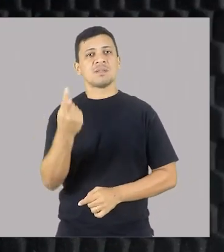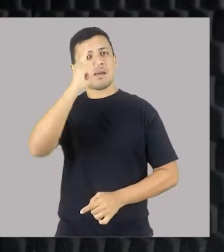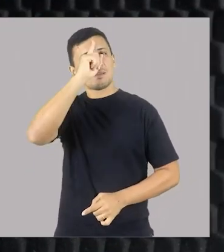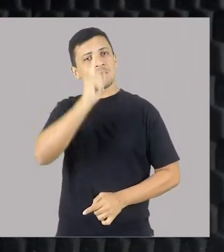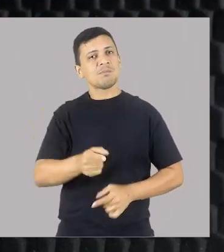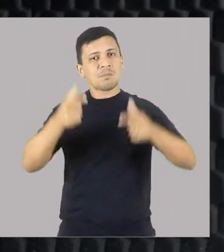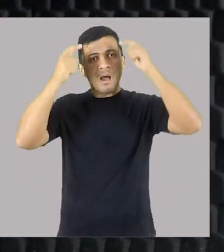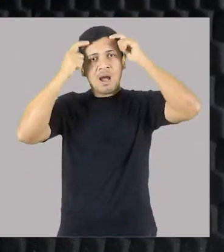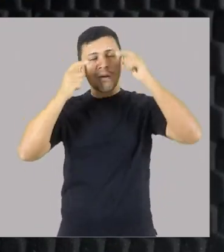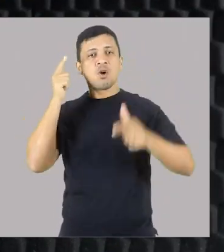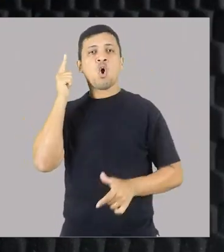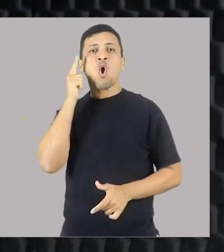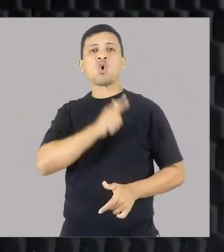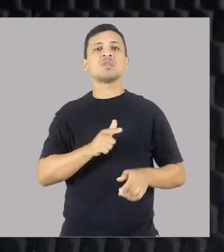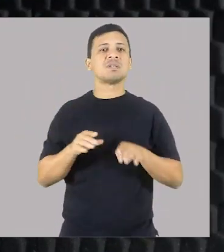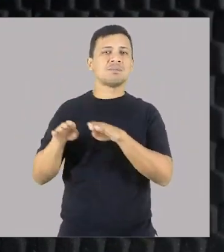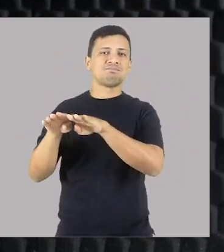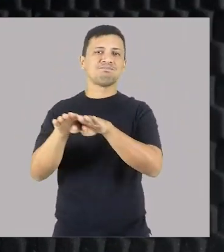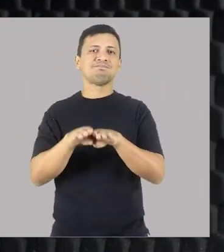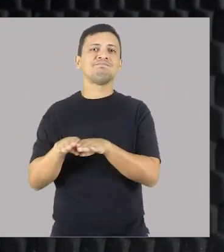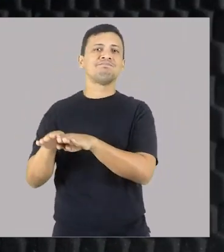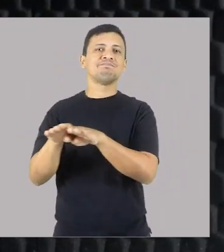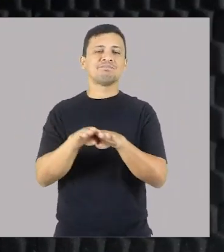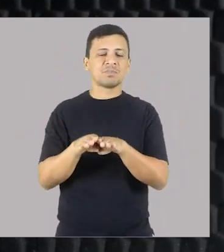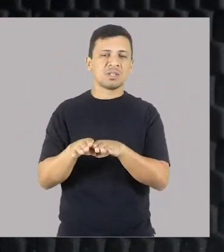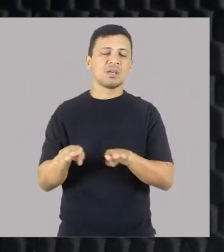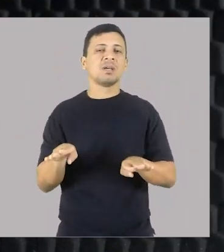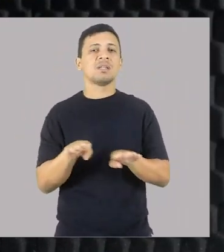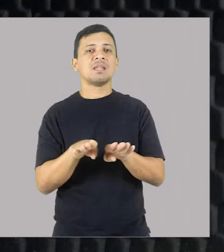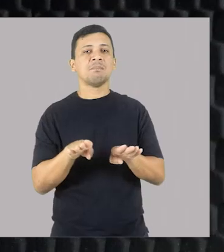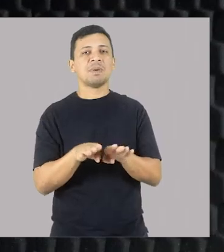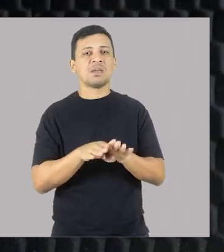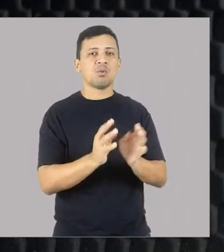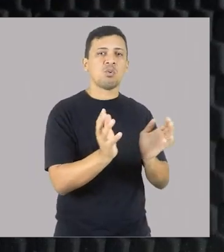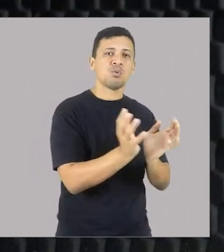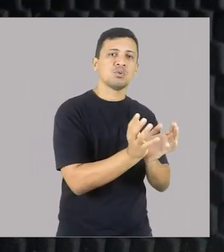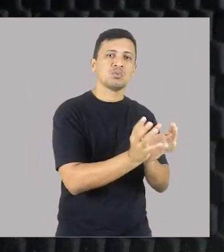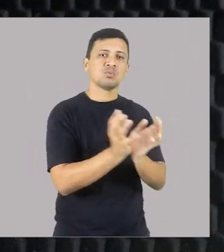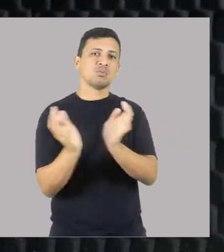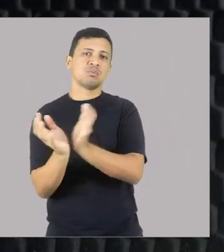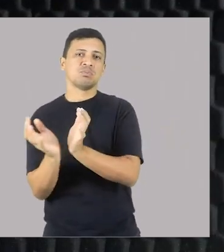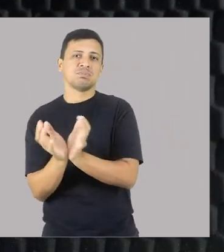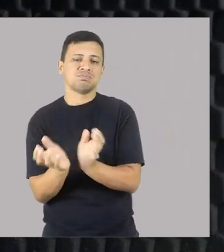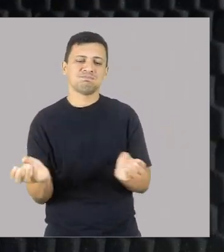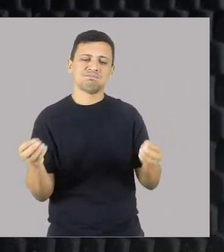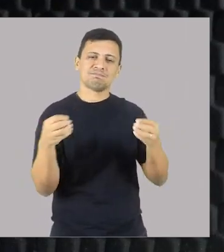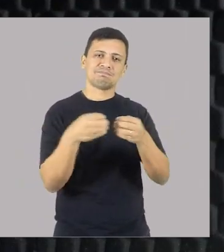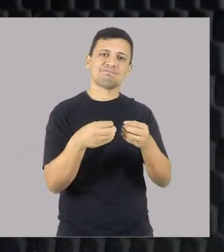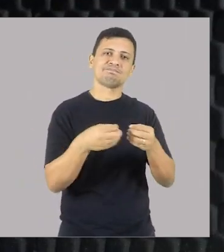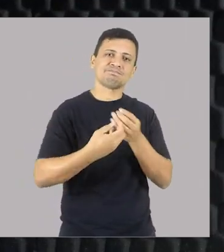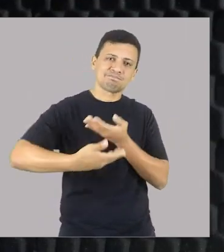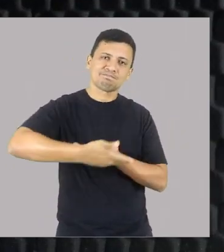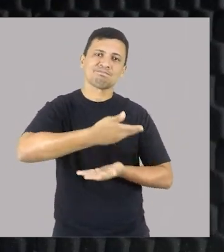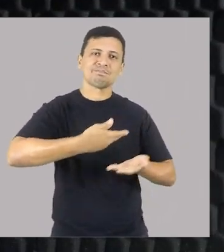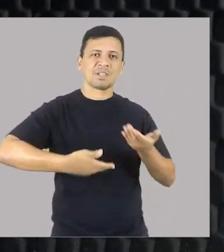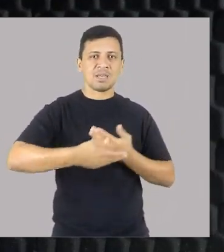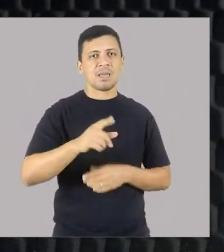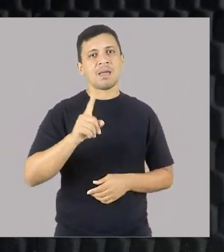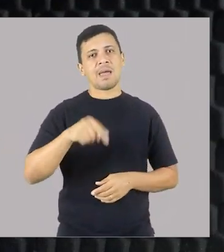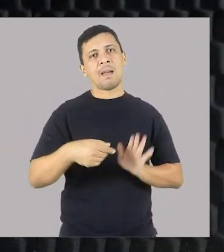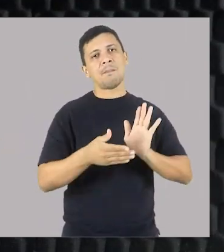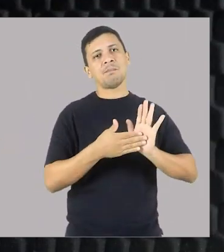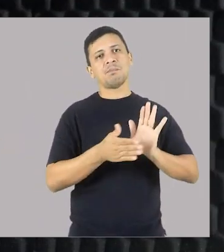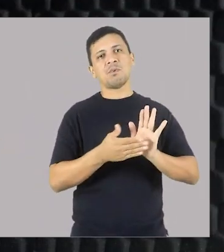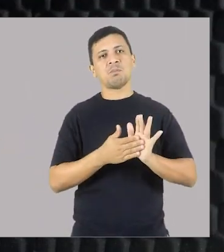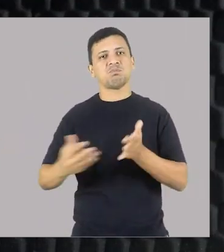estabilidade. E até mesmo a aproximação entre liberais e conservadores. Essa é a ideia do golpe. E o que vai